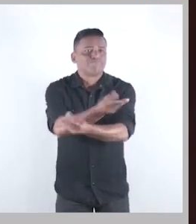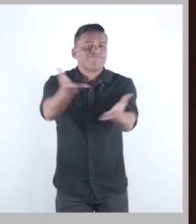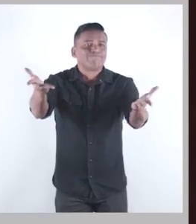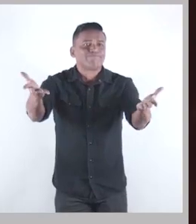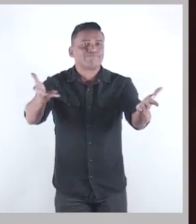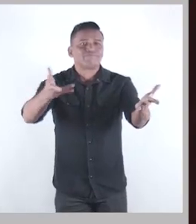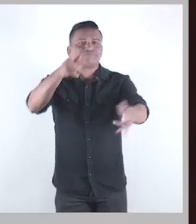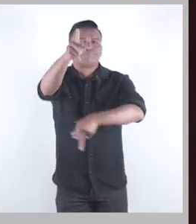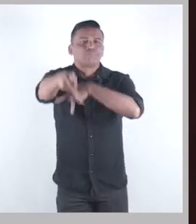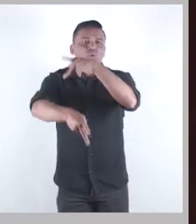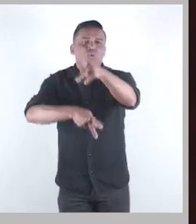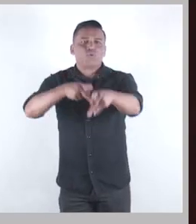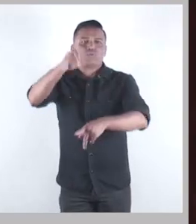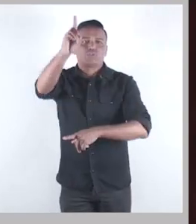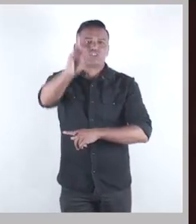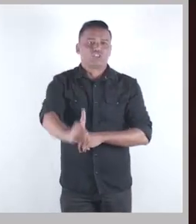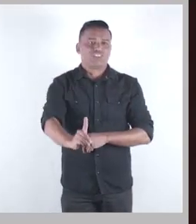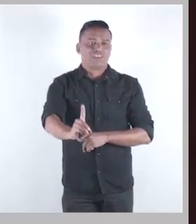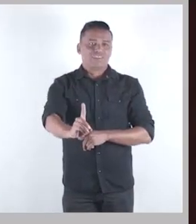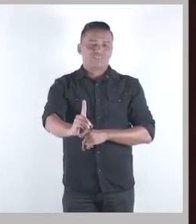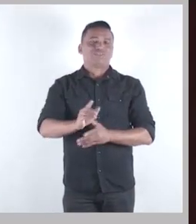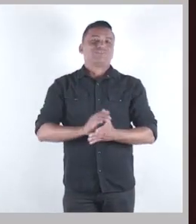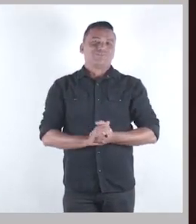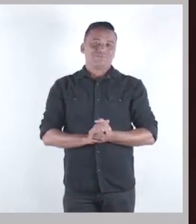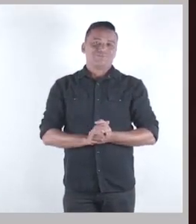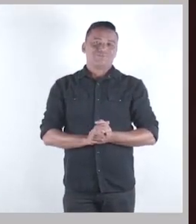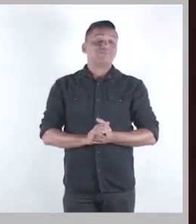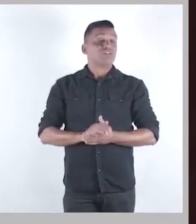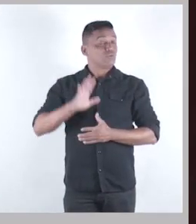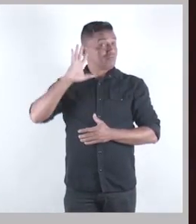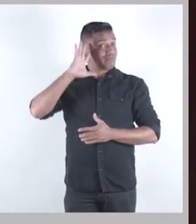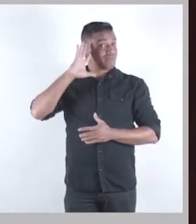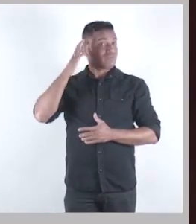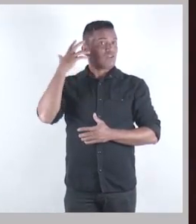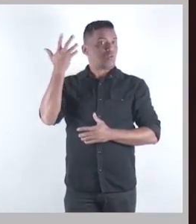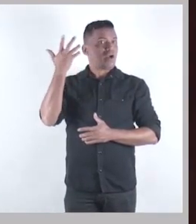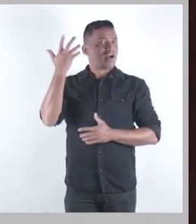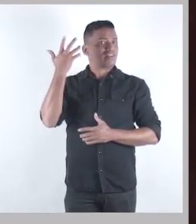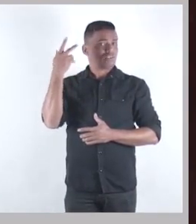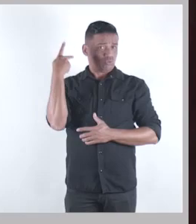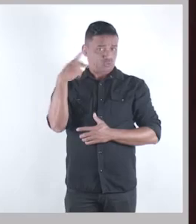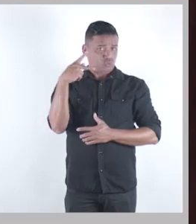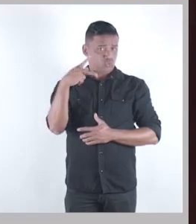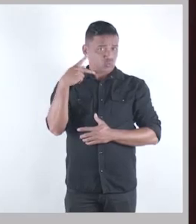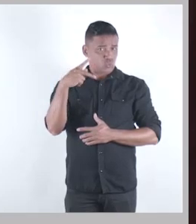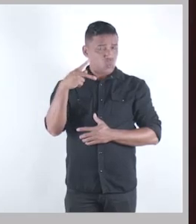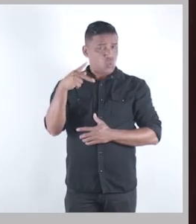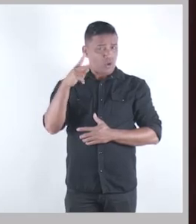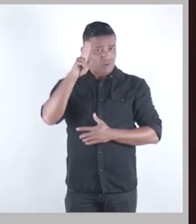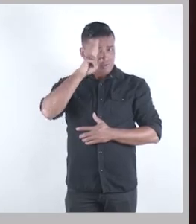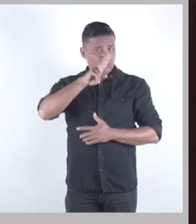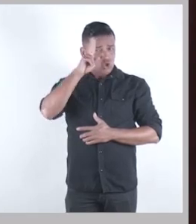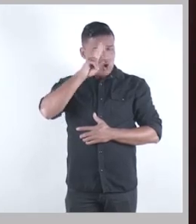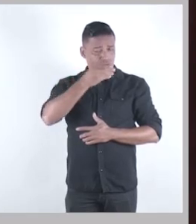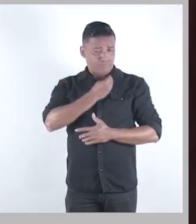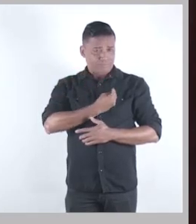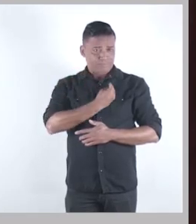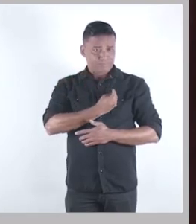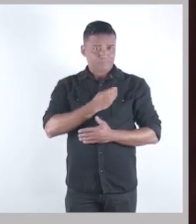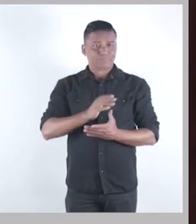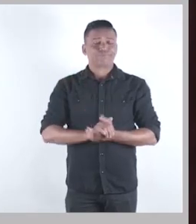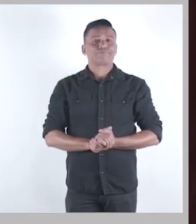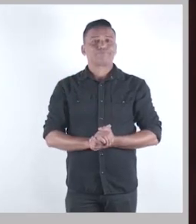né? E eu acho que um episódio na sua história me chamou bastante atenção, que tem